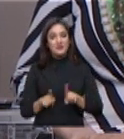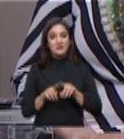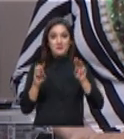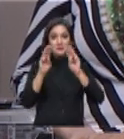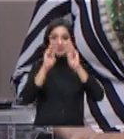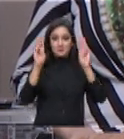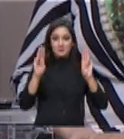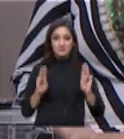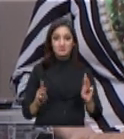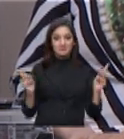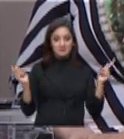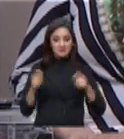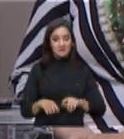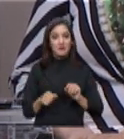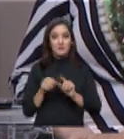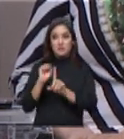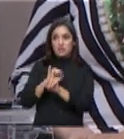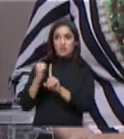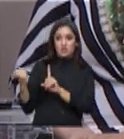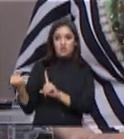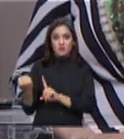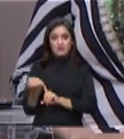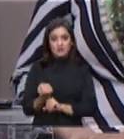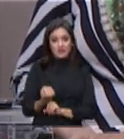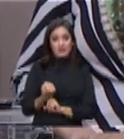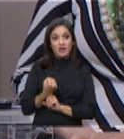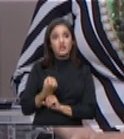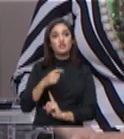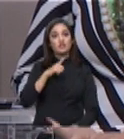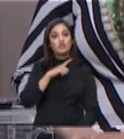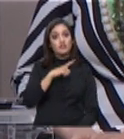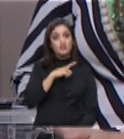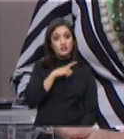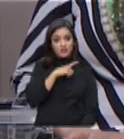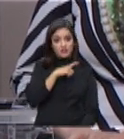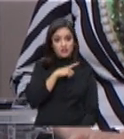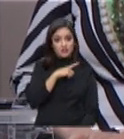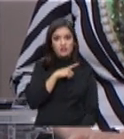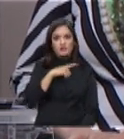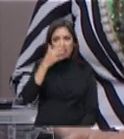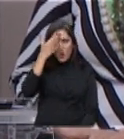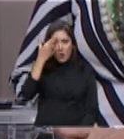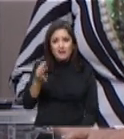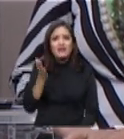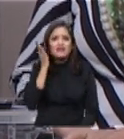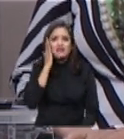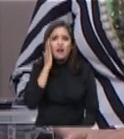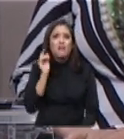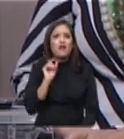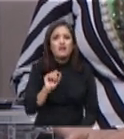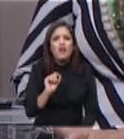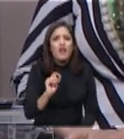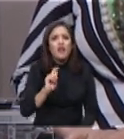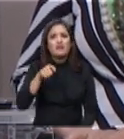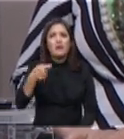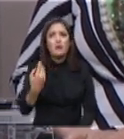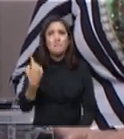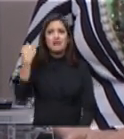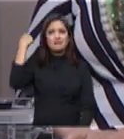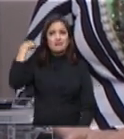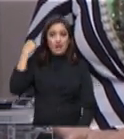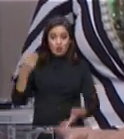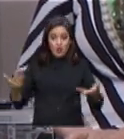museu permite à sociedade compreendida quem foi, quem é e quem será